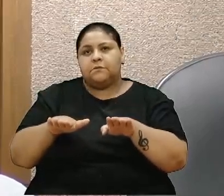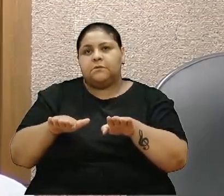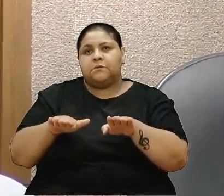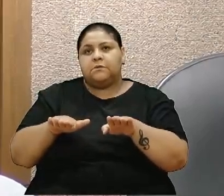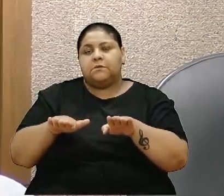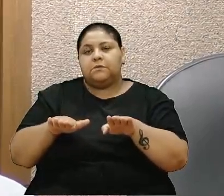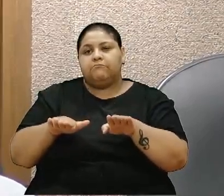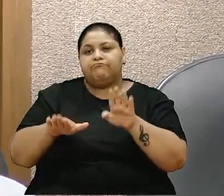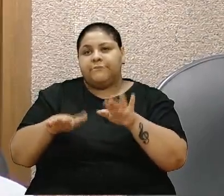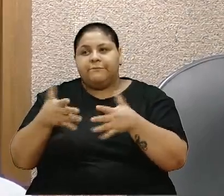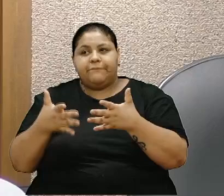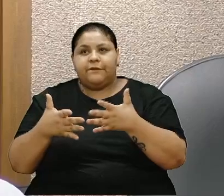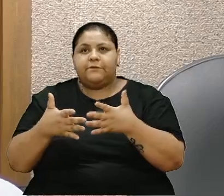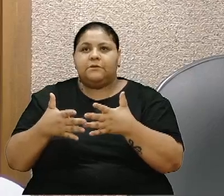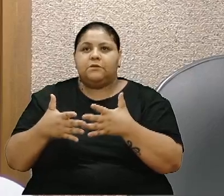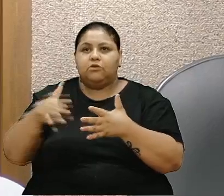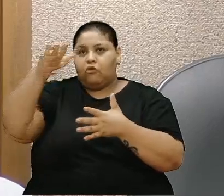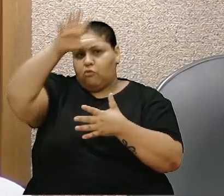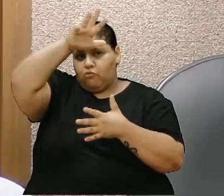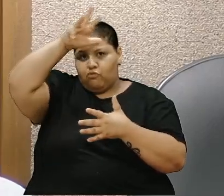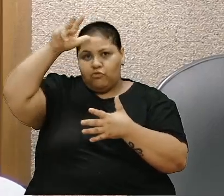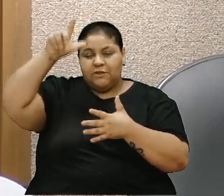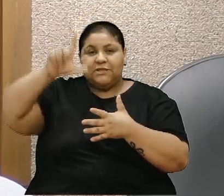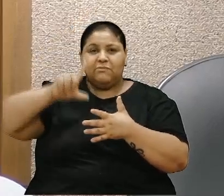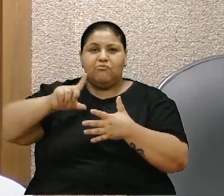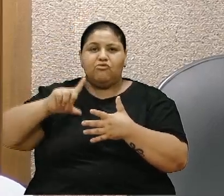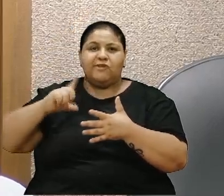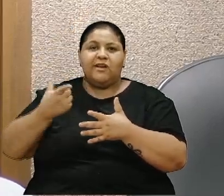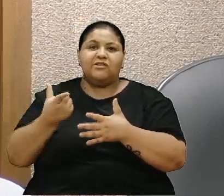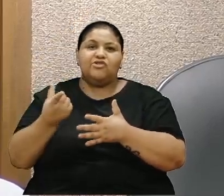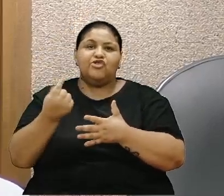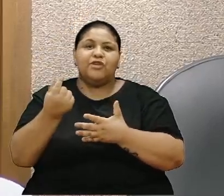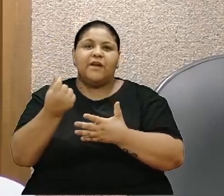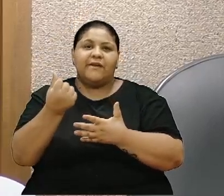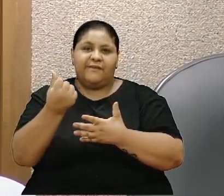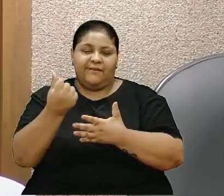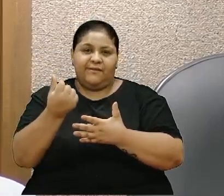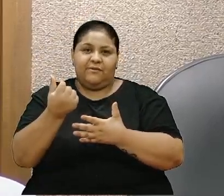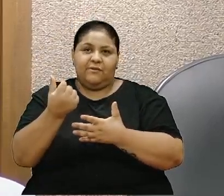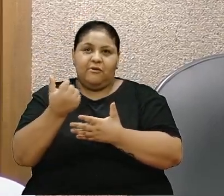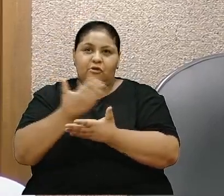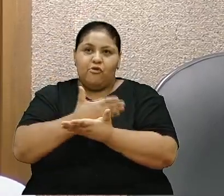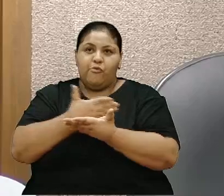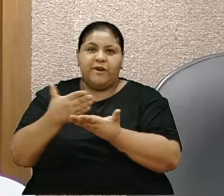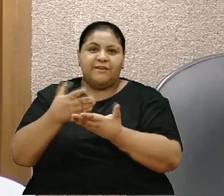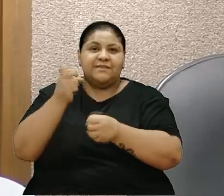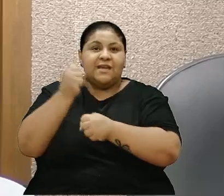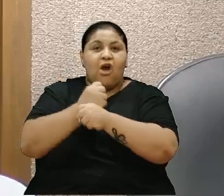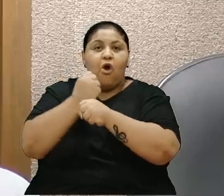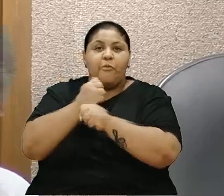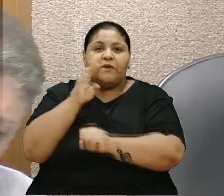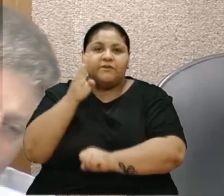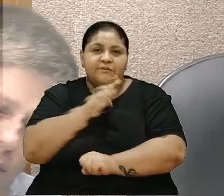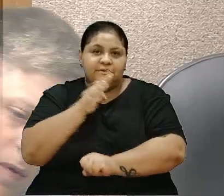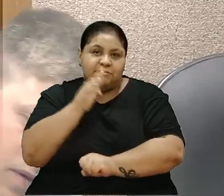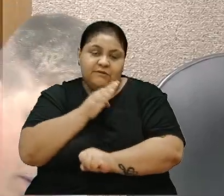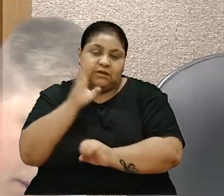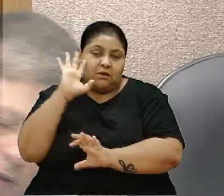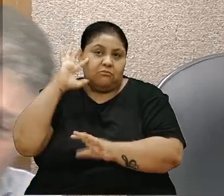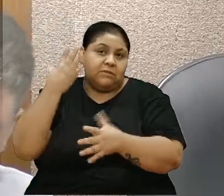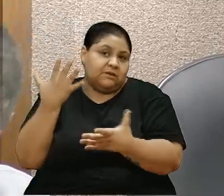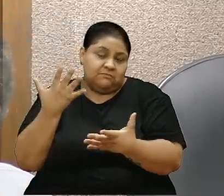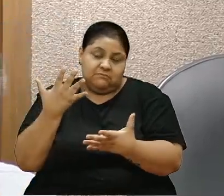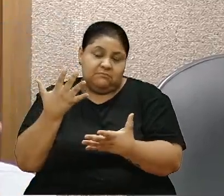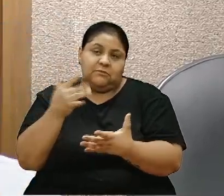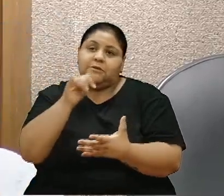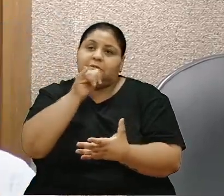margem, né, de manobra do ponto de vista de executar obras emergenciais que surgem, né? Como,